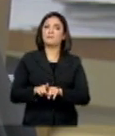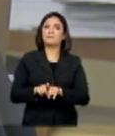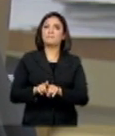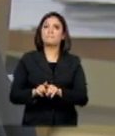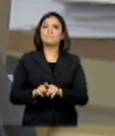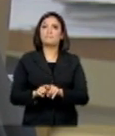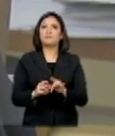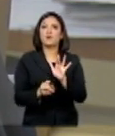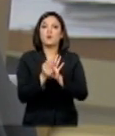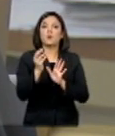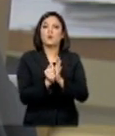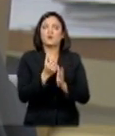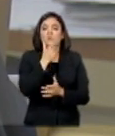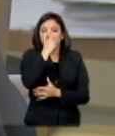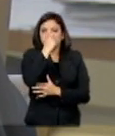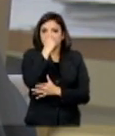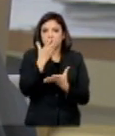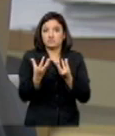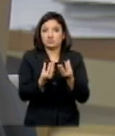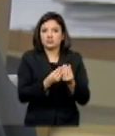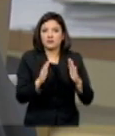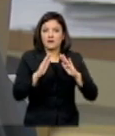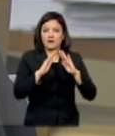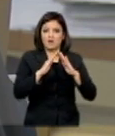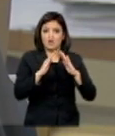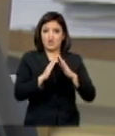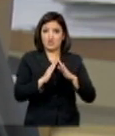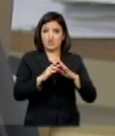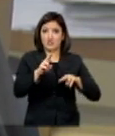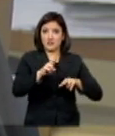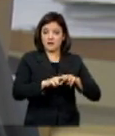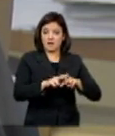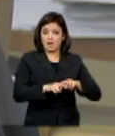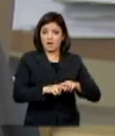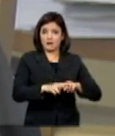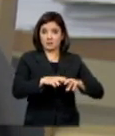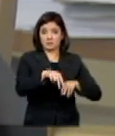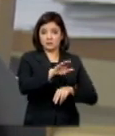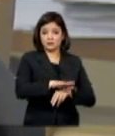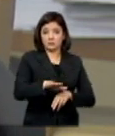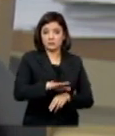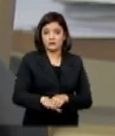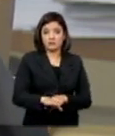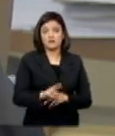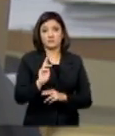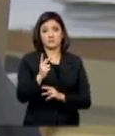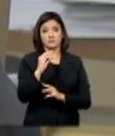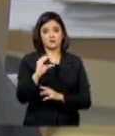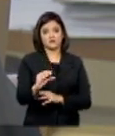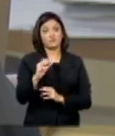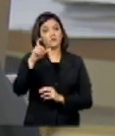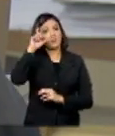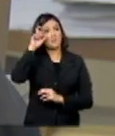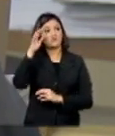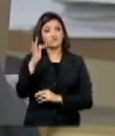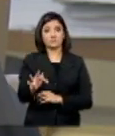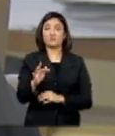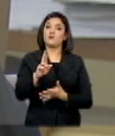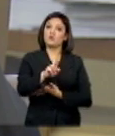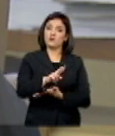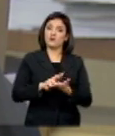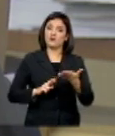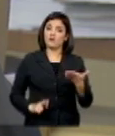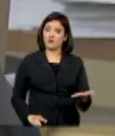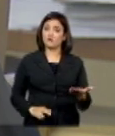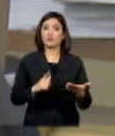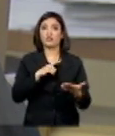no habeas corpus coletivo 143 9 88 no qual o ministro faquim relator concedeu medida